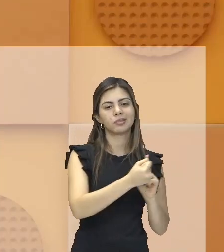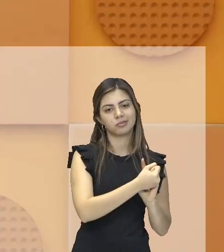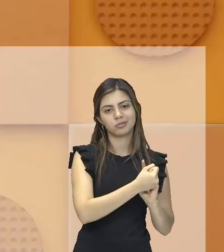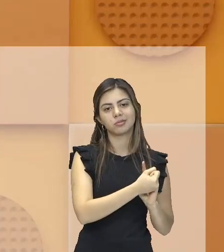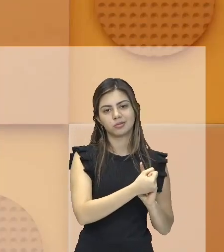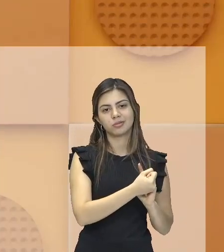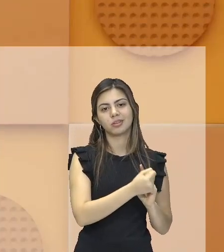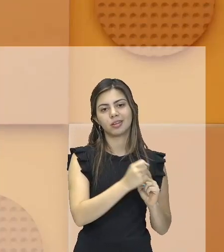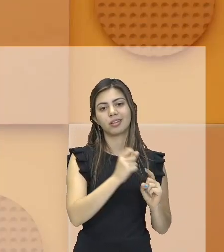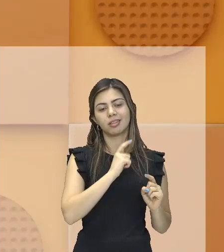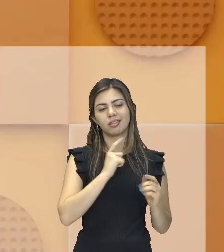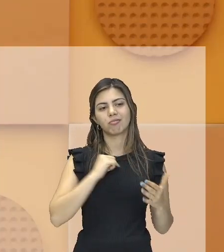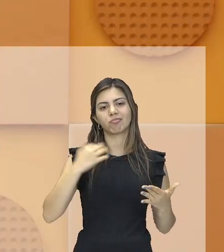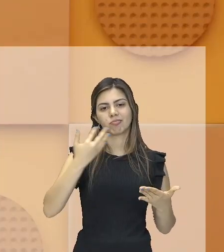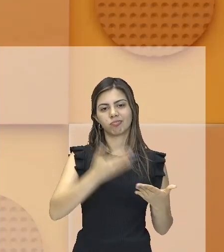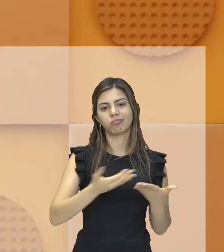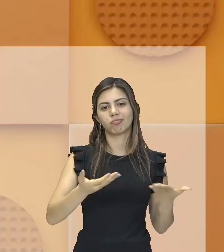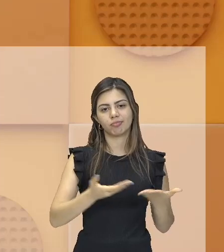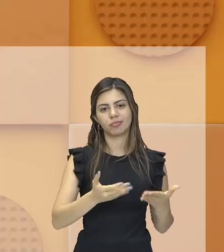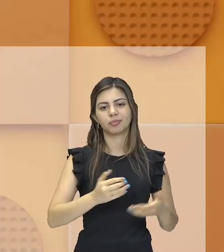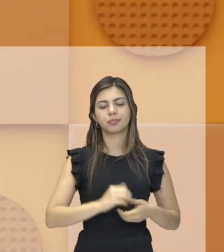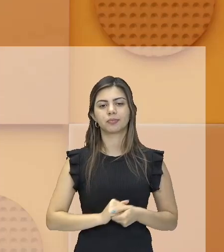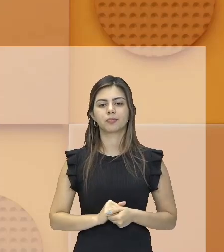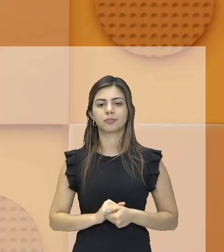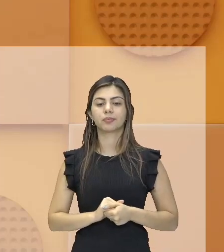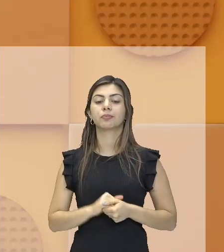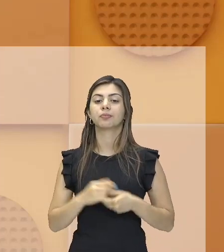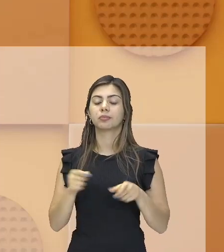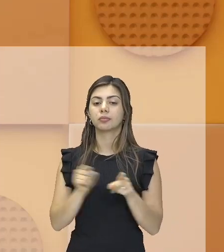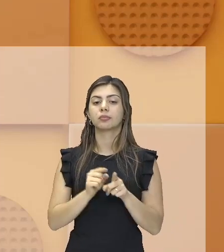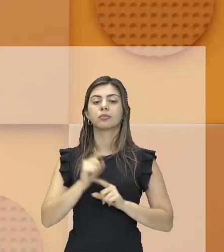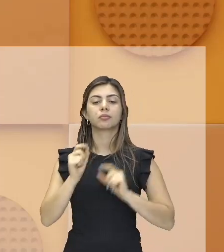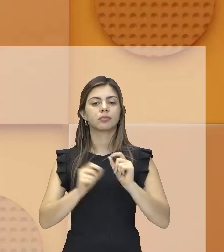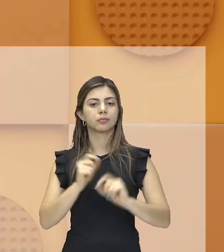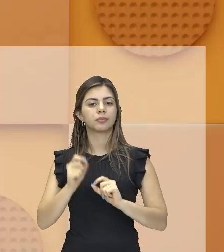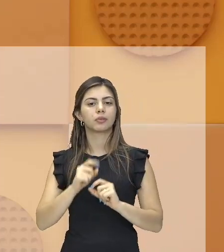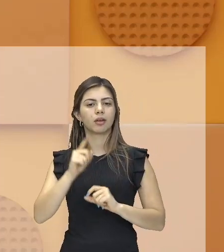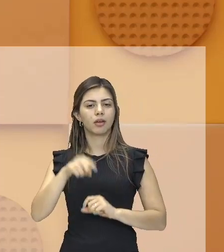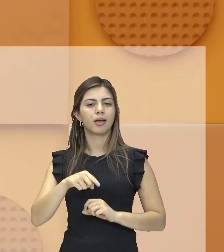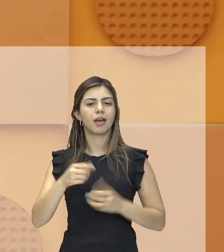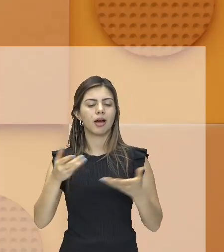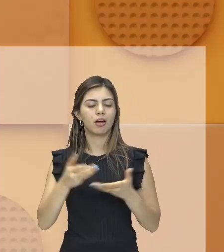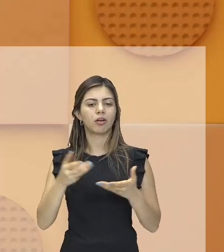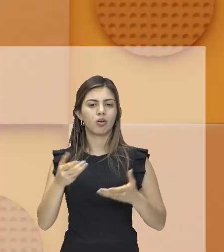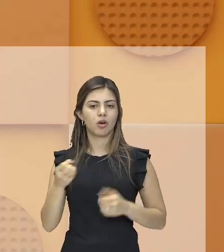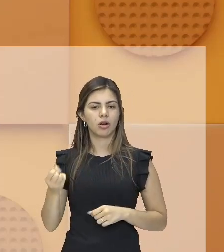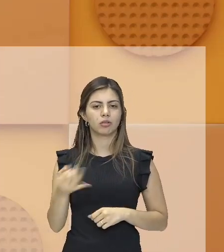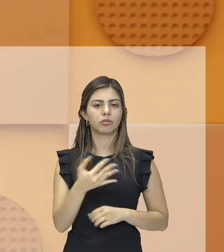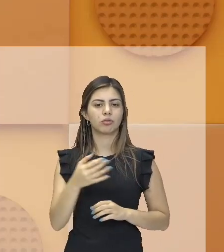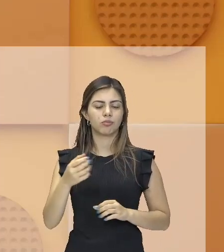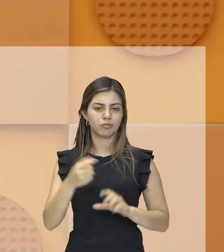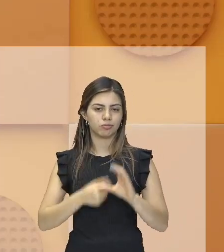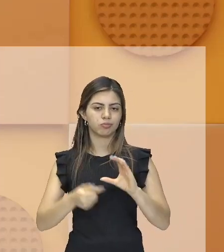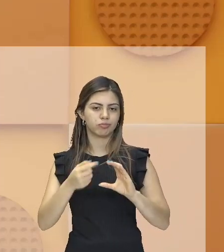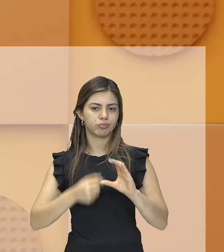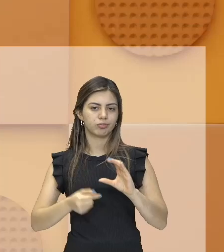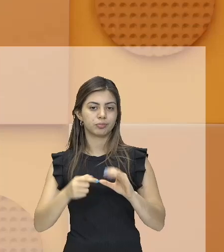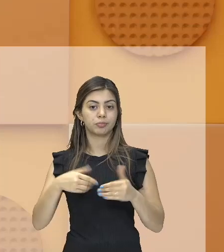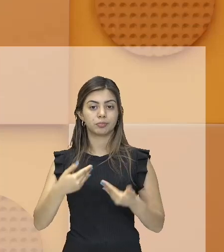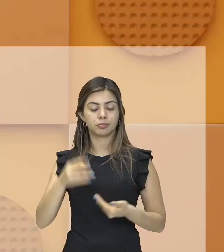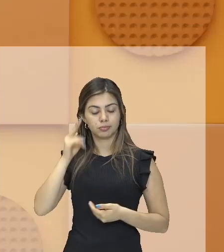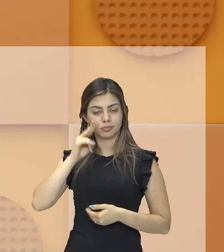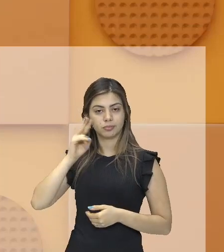bastante presentes dentro dessas sociedades. Vamos observar a consolidação do capitalismo. Lembrem que nós